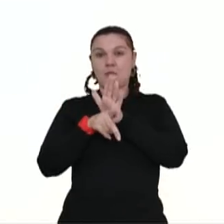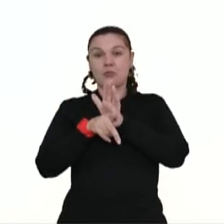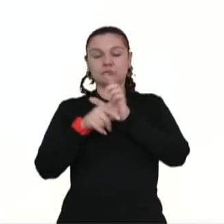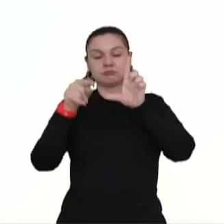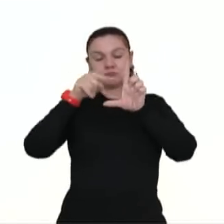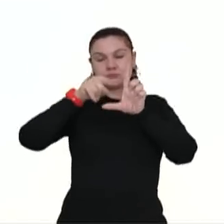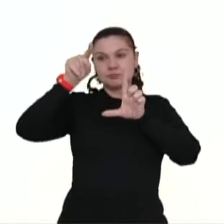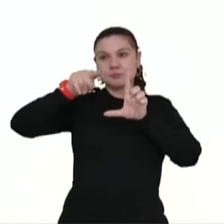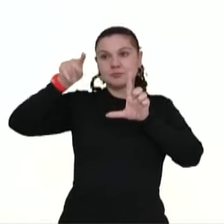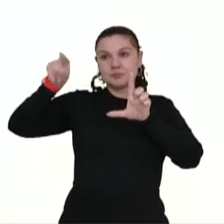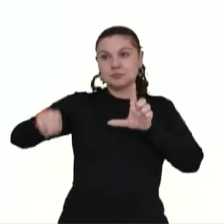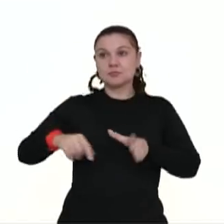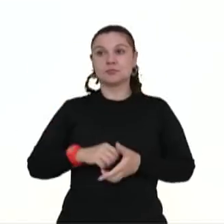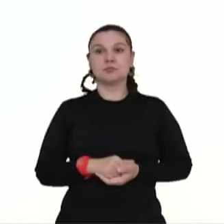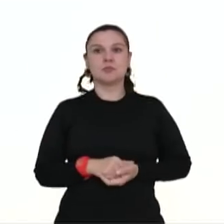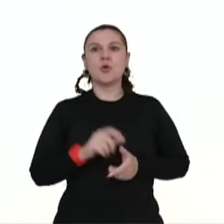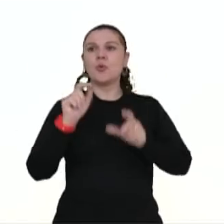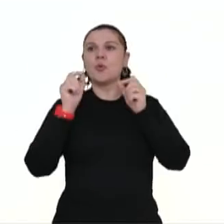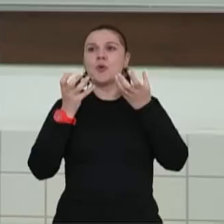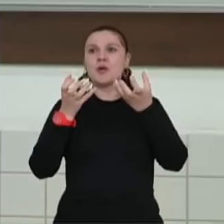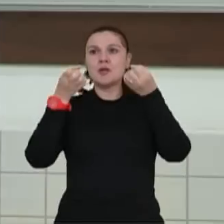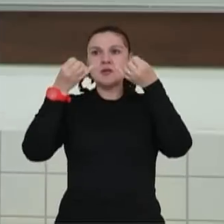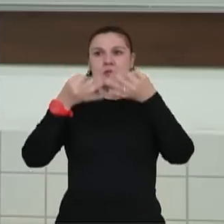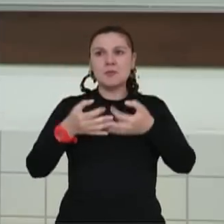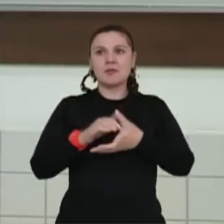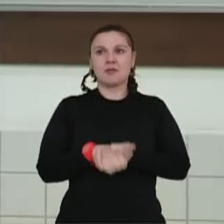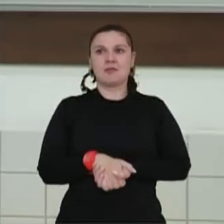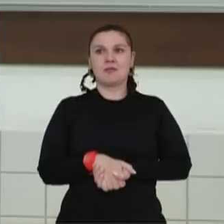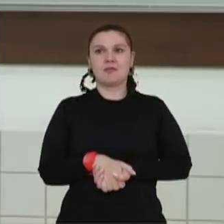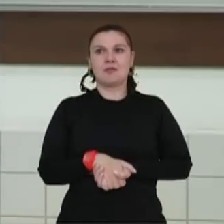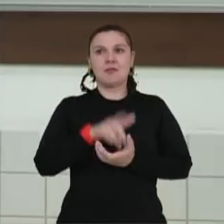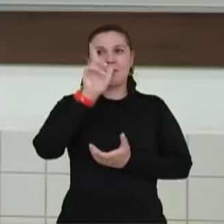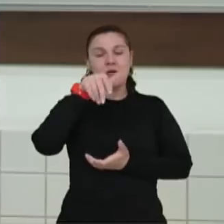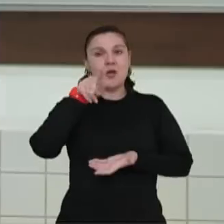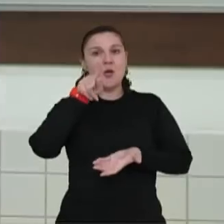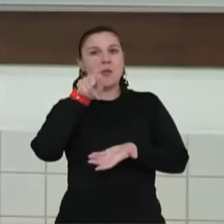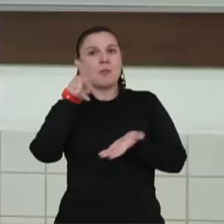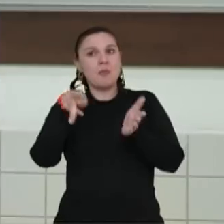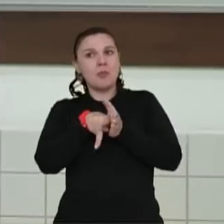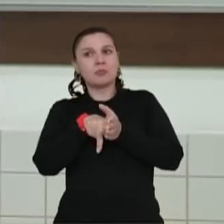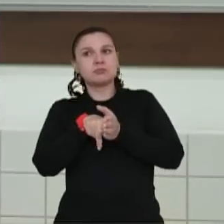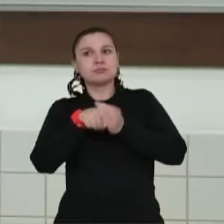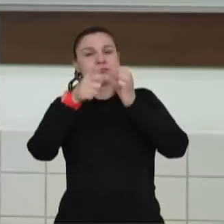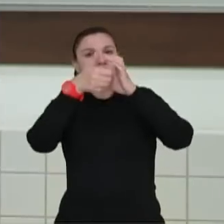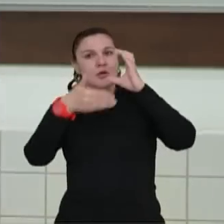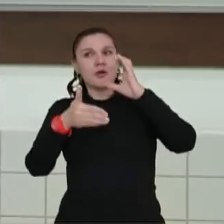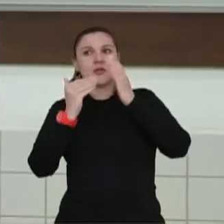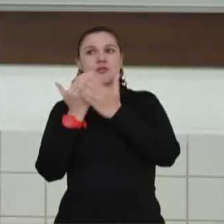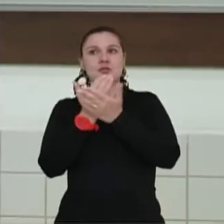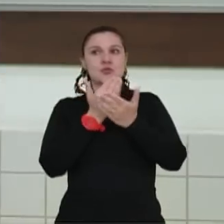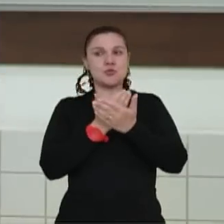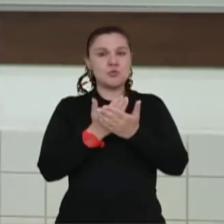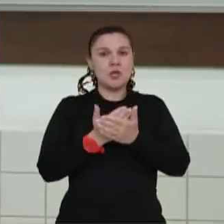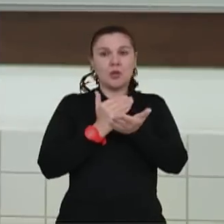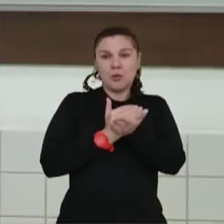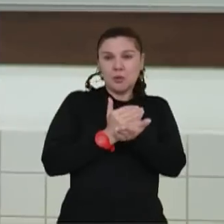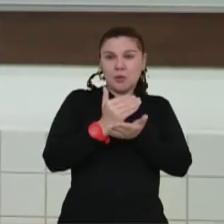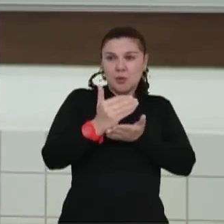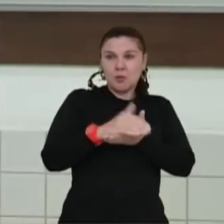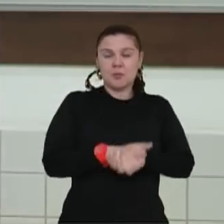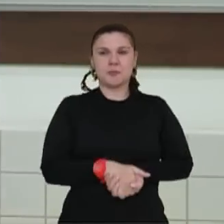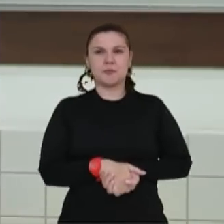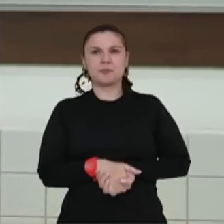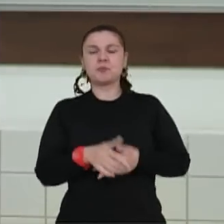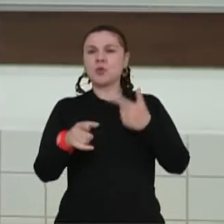estatística. Tá? O que eu quero dizer com isso? Nós retomamos aqueles elementos que a gente vem estudando desde o comecinho. Por que o professor fez